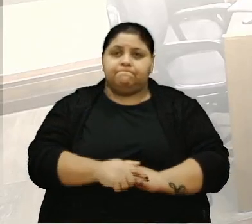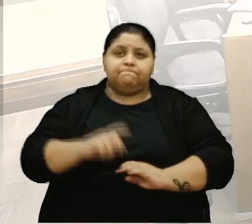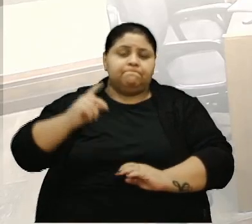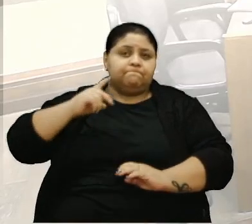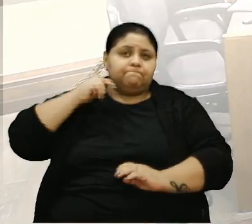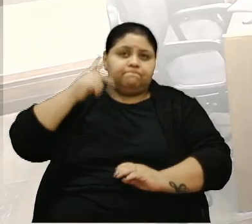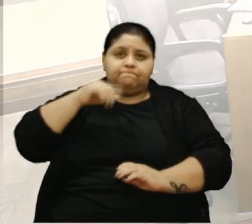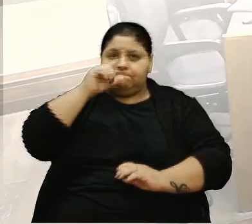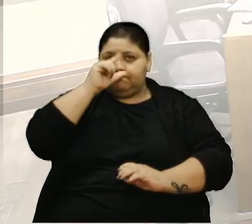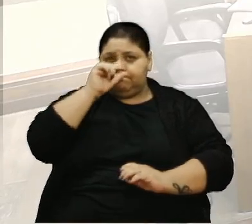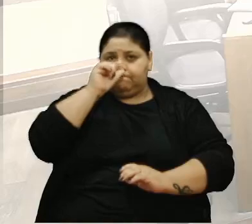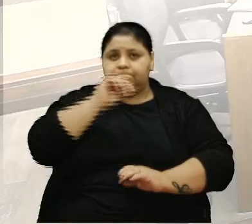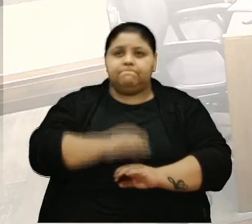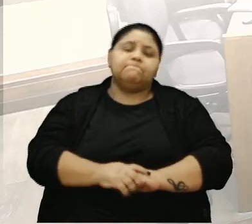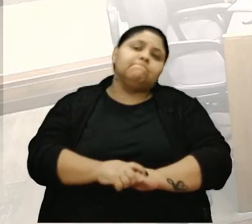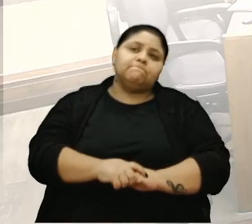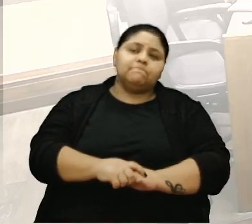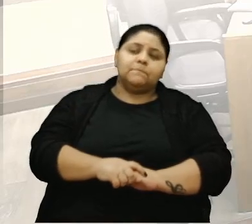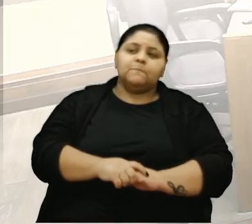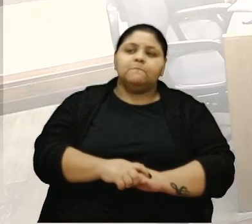vereador Sandro Fantinel.